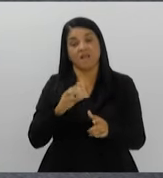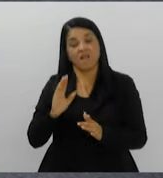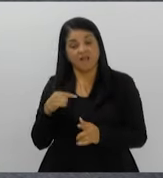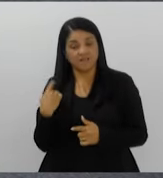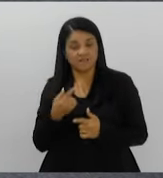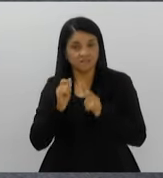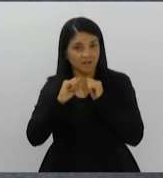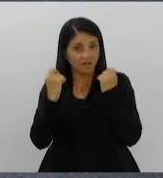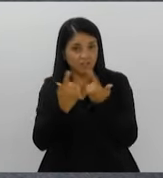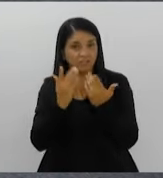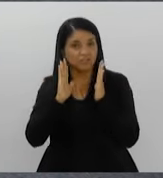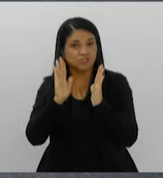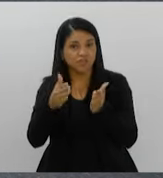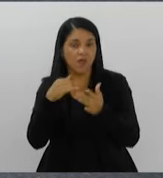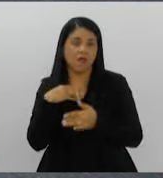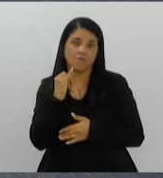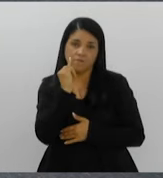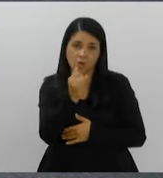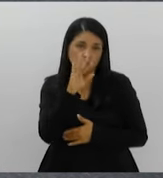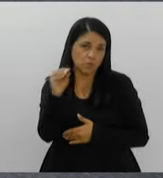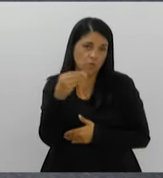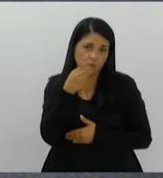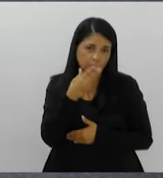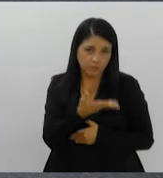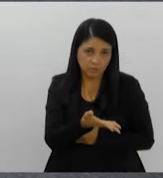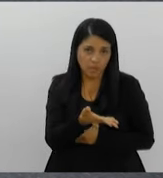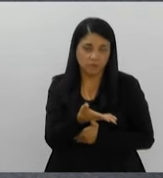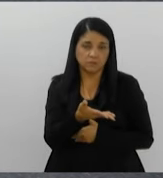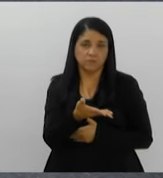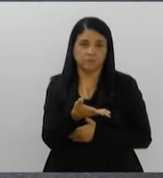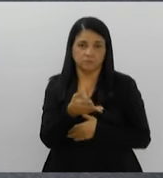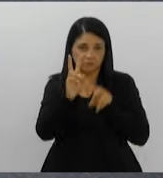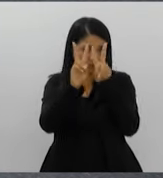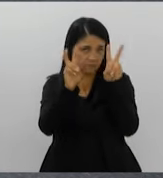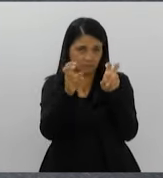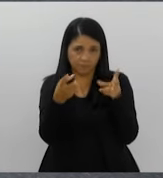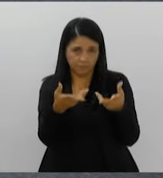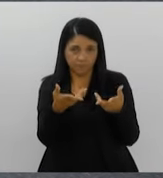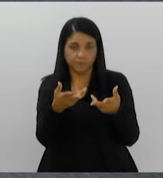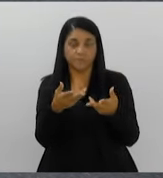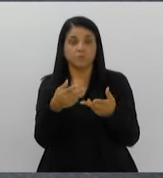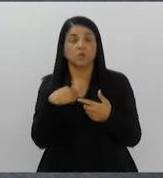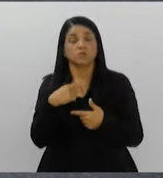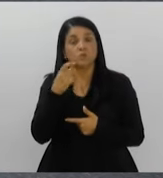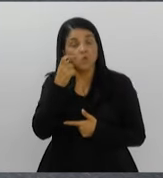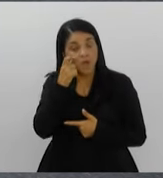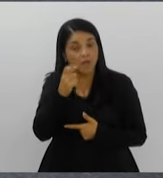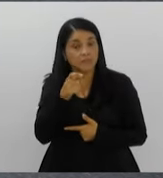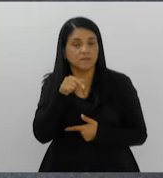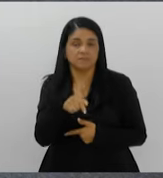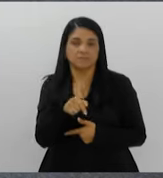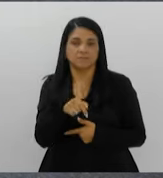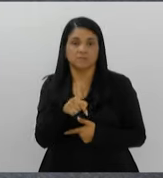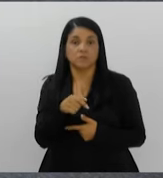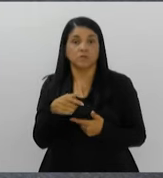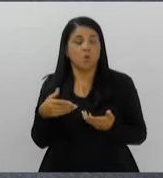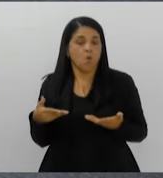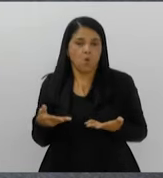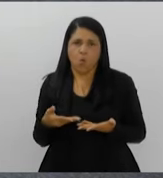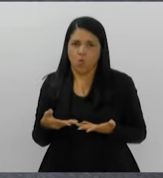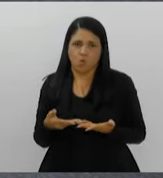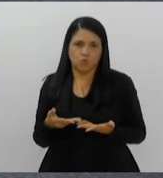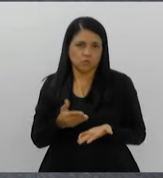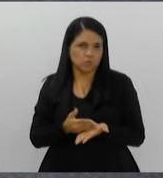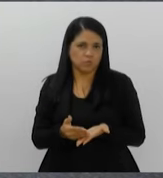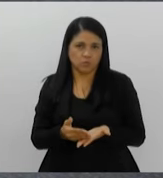se manifestou naquela oportunidade sobre essa matéria. Então, estou chamando só atenção, porque não é de hoje